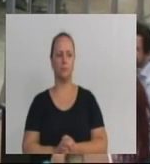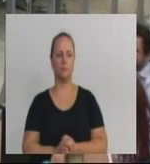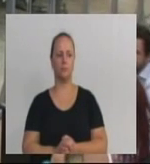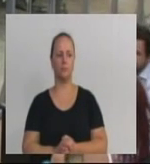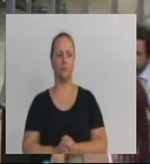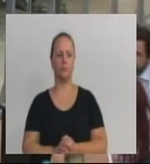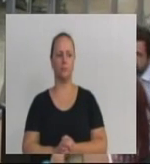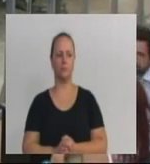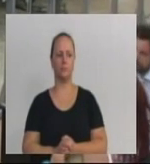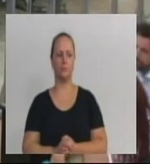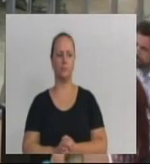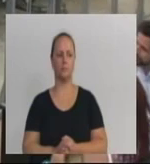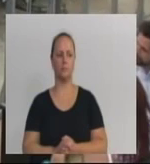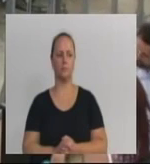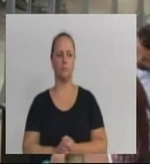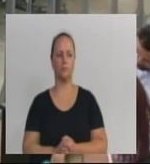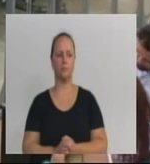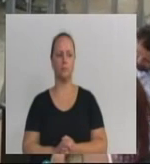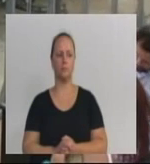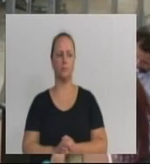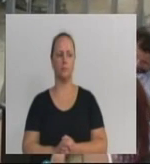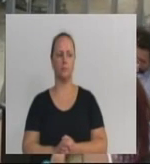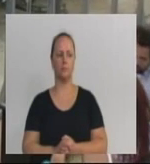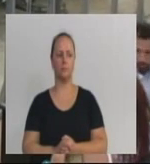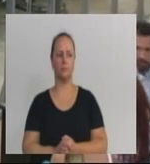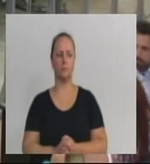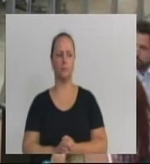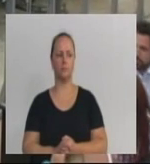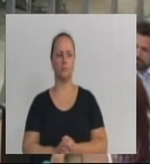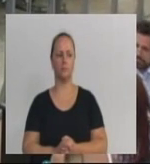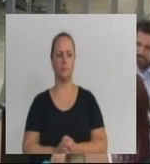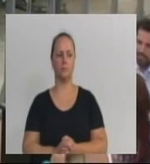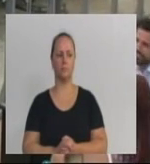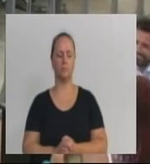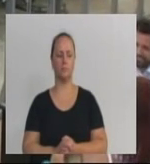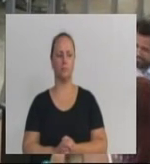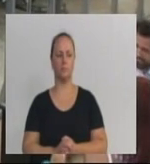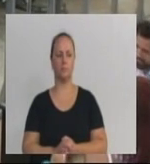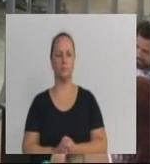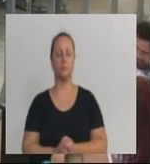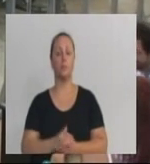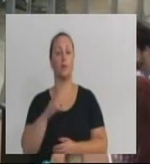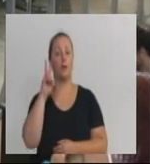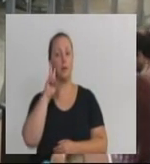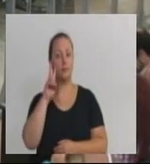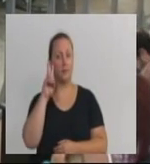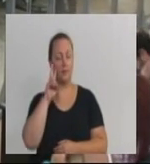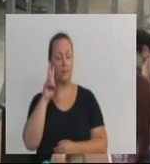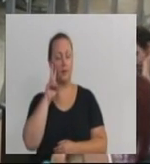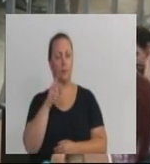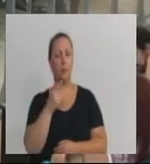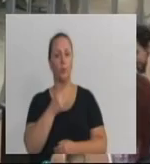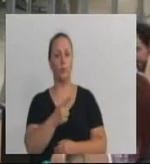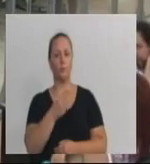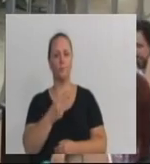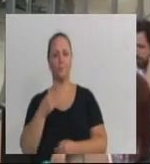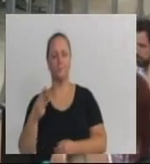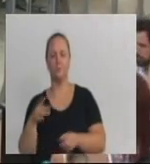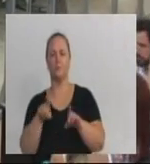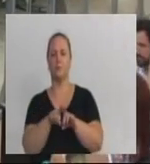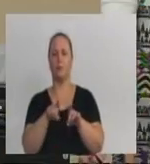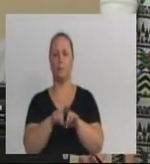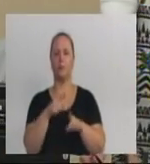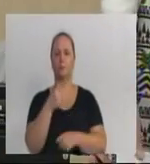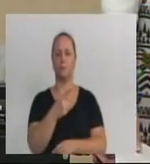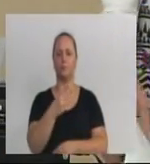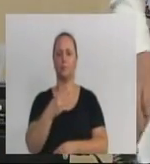E englobado só tem os dois, né? Mais não, esses aqui. Lembrando que os 133, 132, os demais